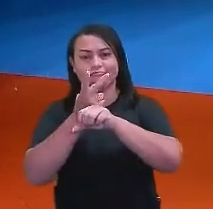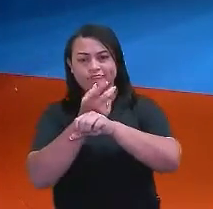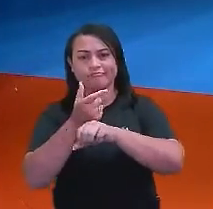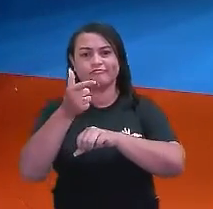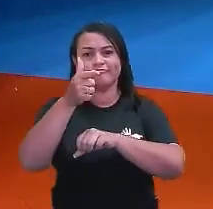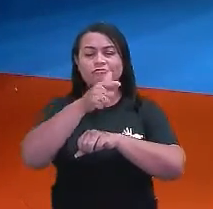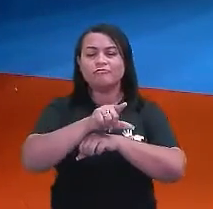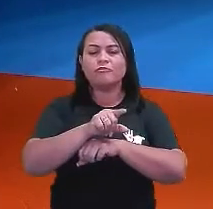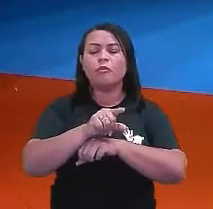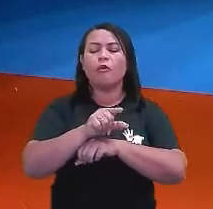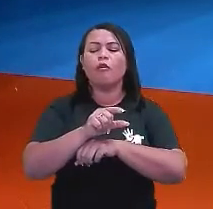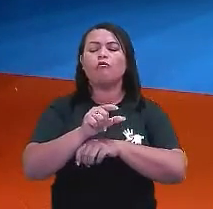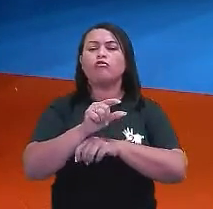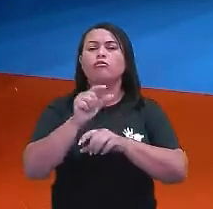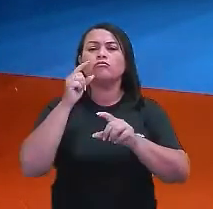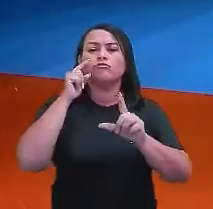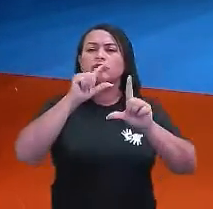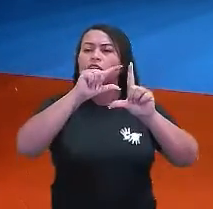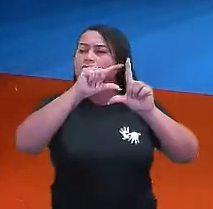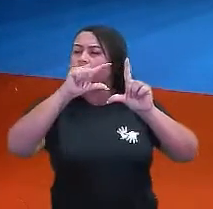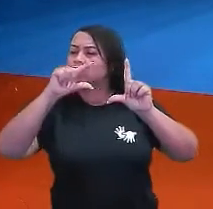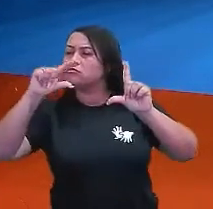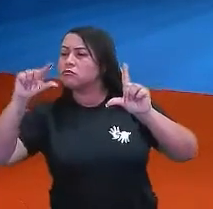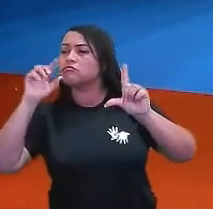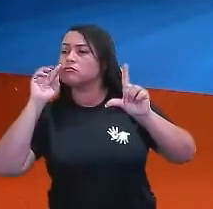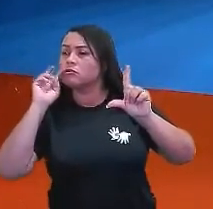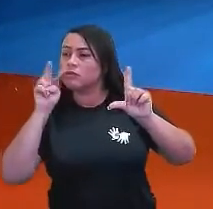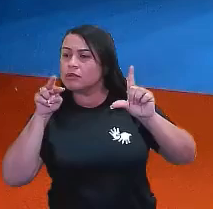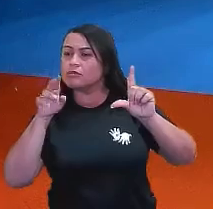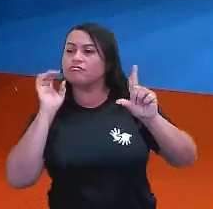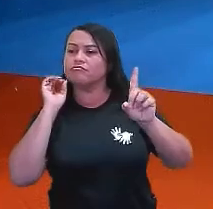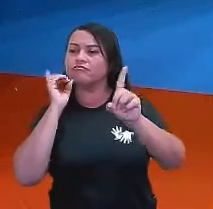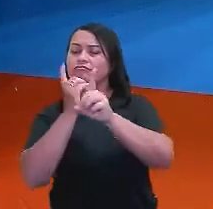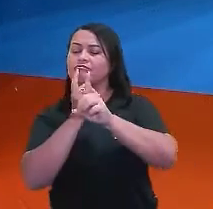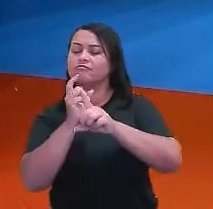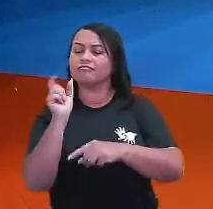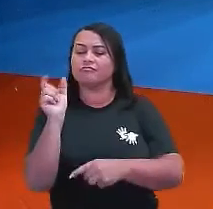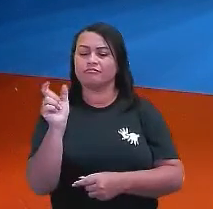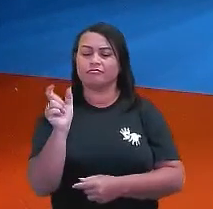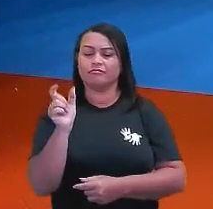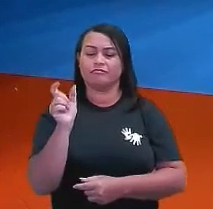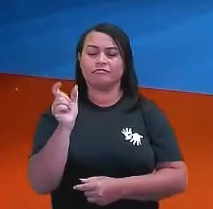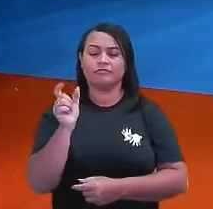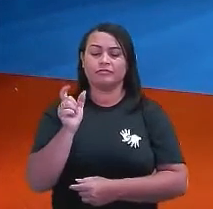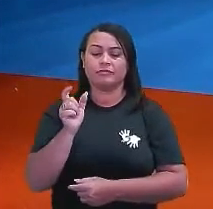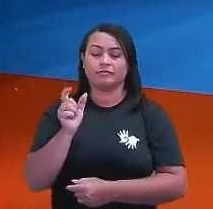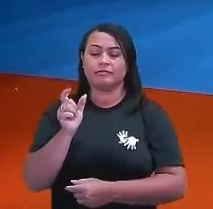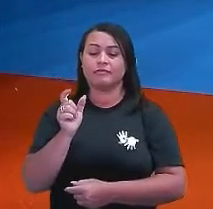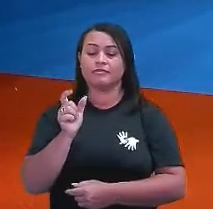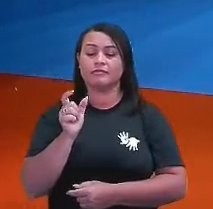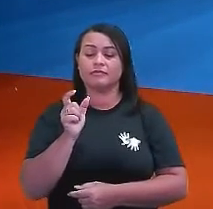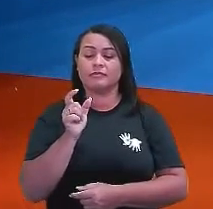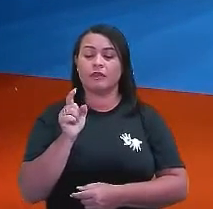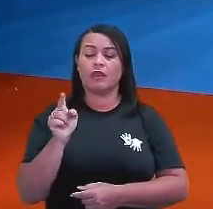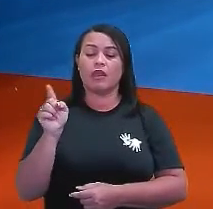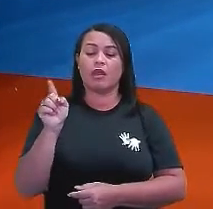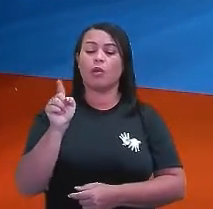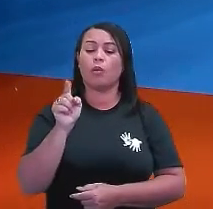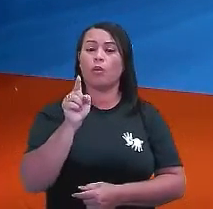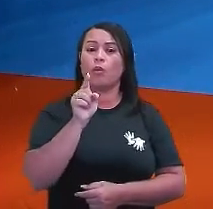aqui a coluna maior. Olhei, achei. Tá aqui, ó. Sigo com o meu